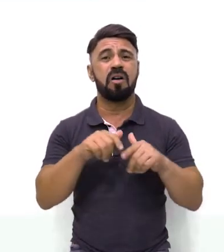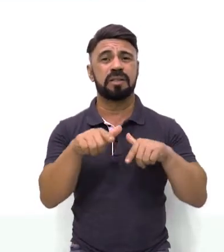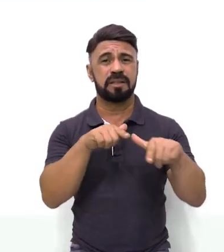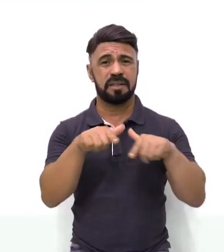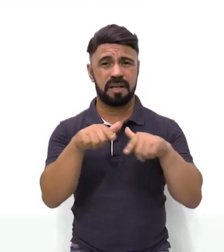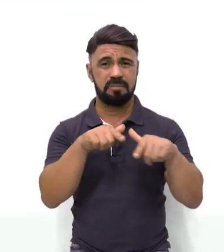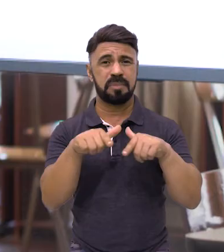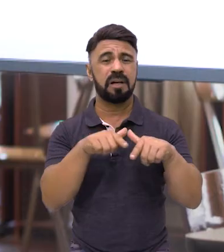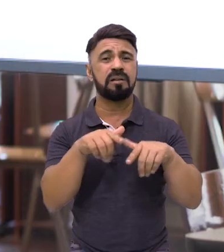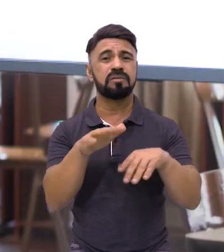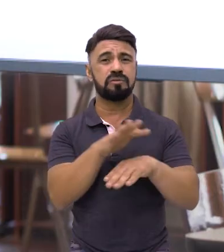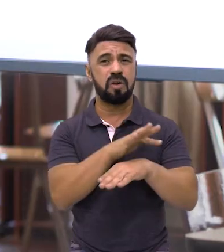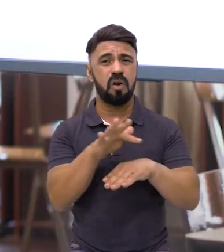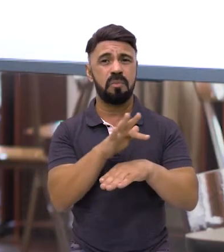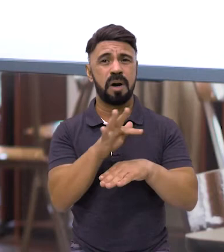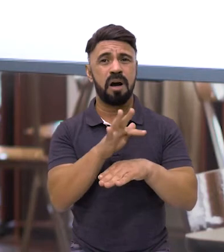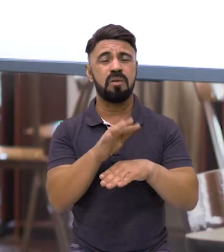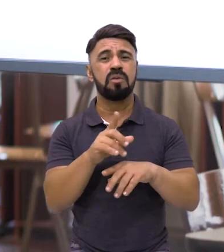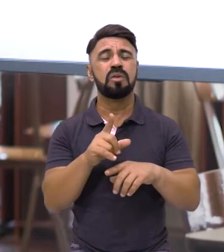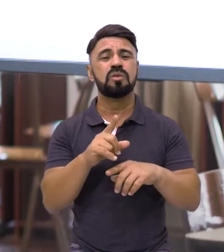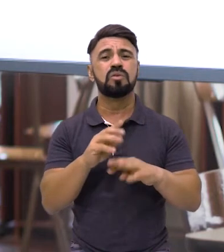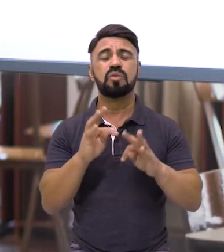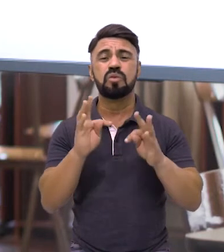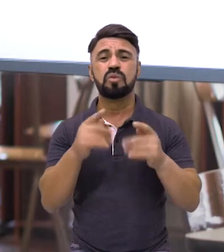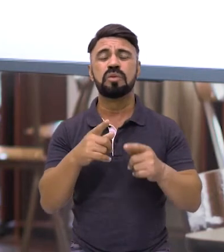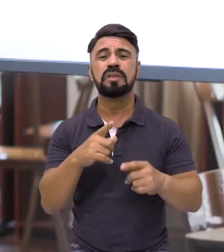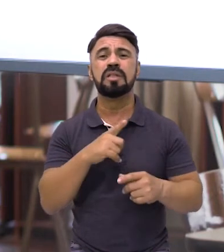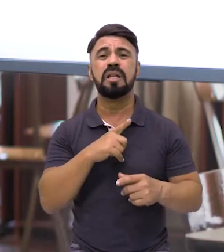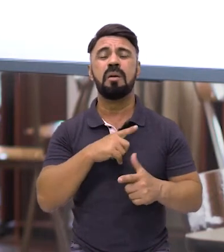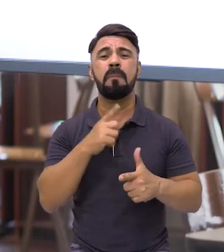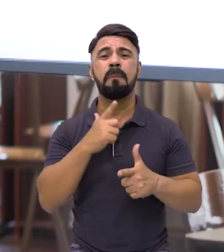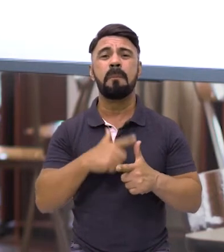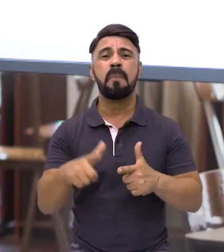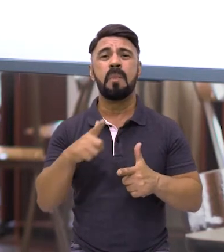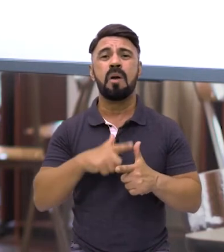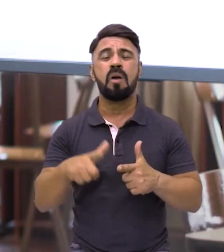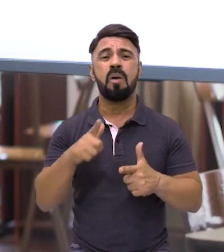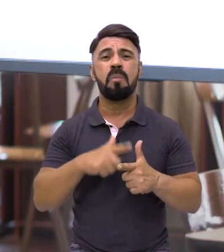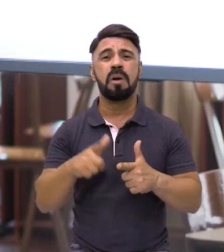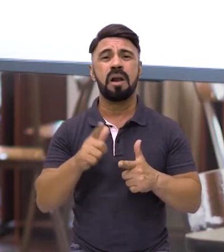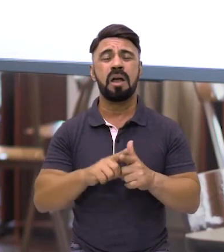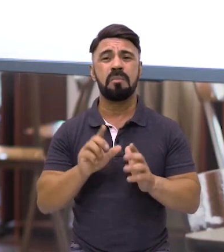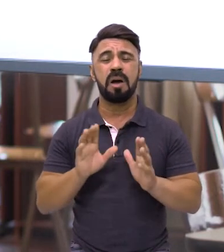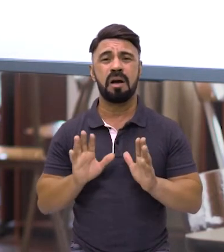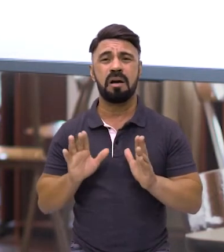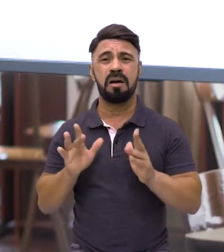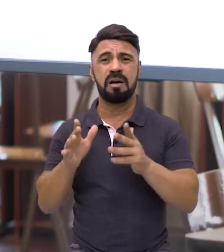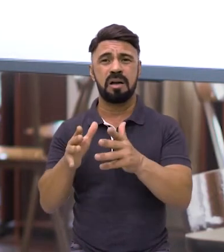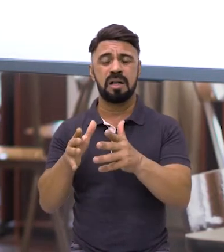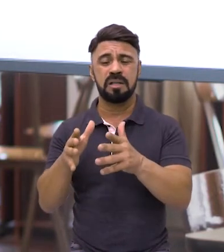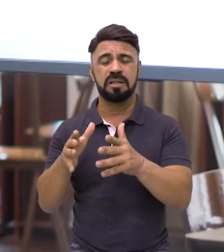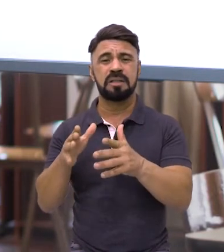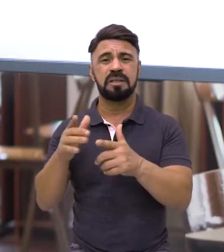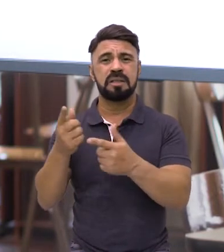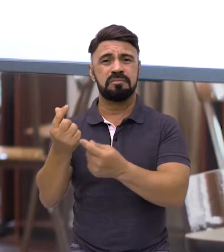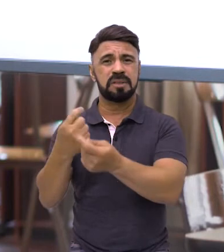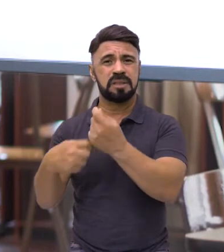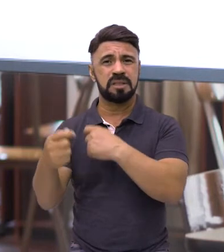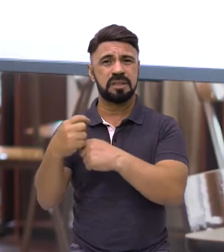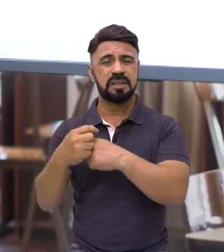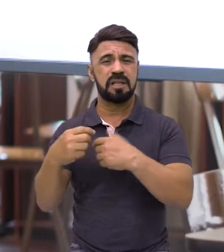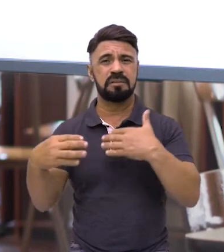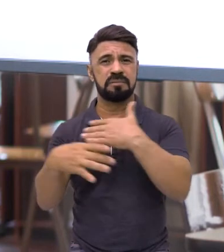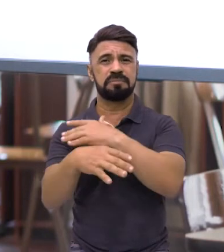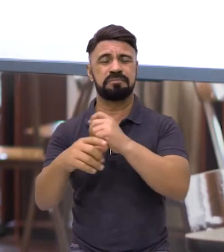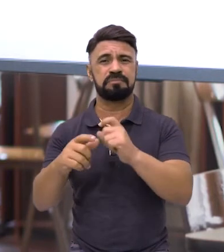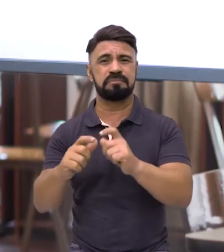emprego formal. Tudo isso constitui o problema da concentração de renda e do crescimento das